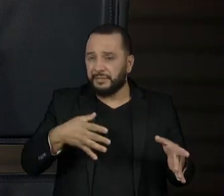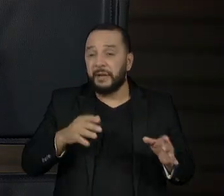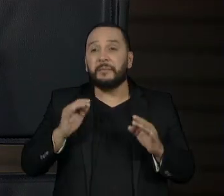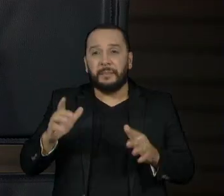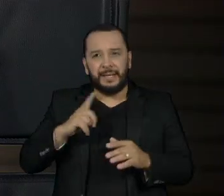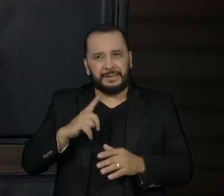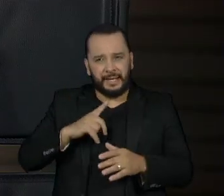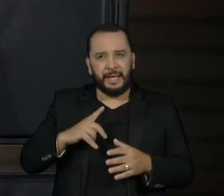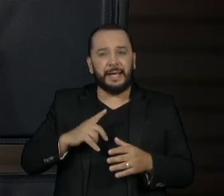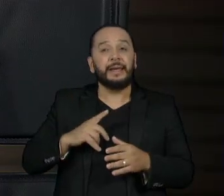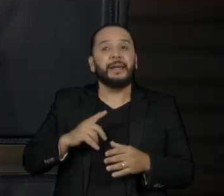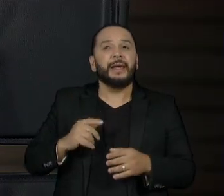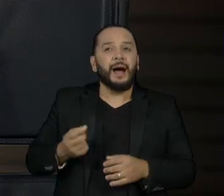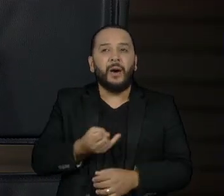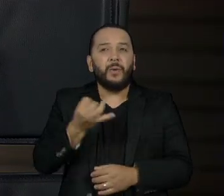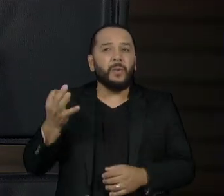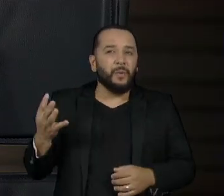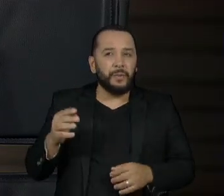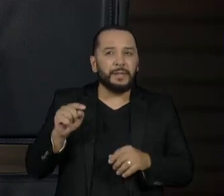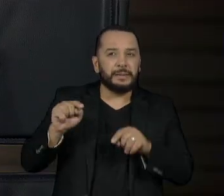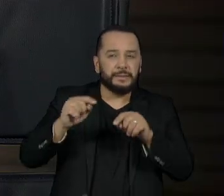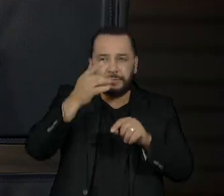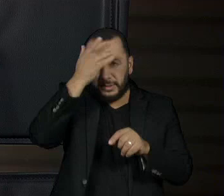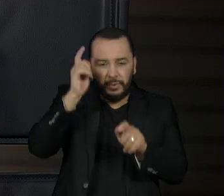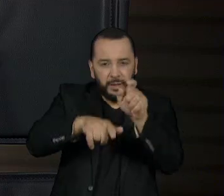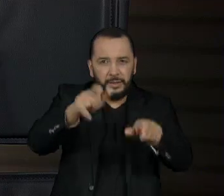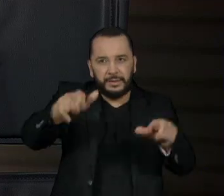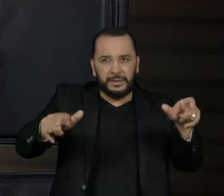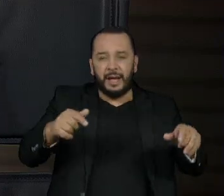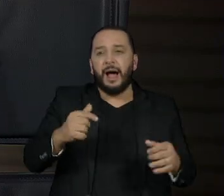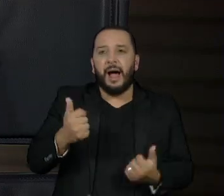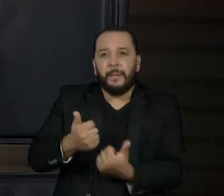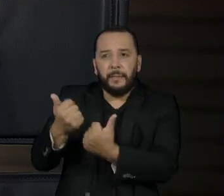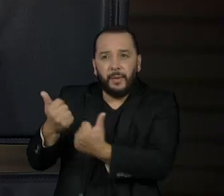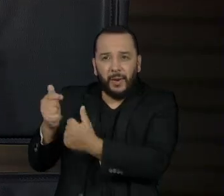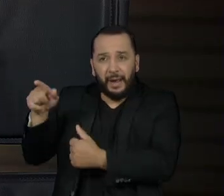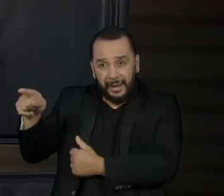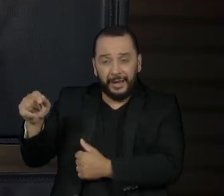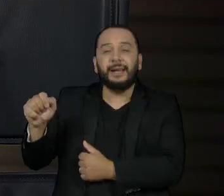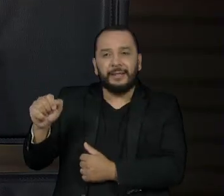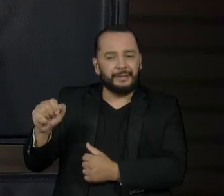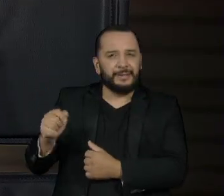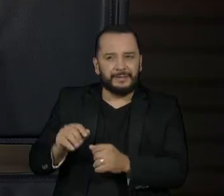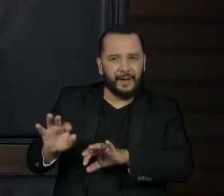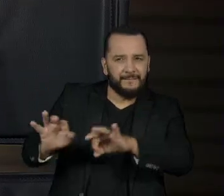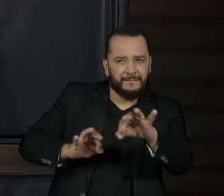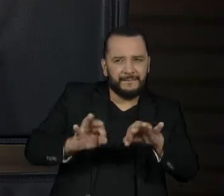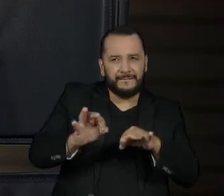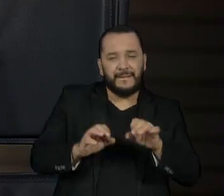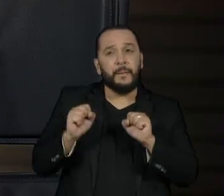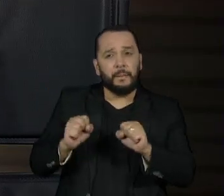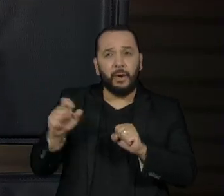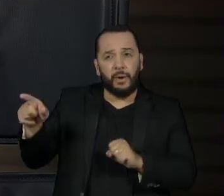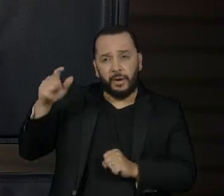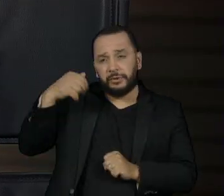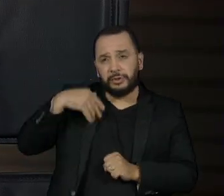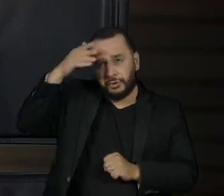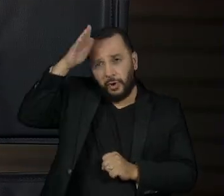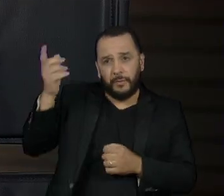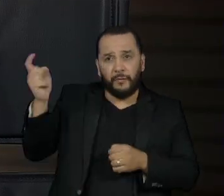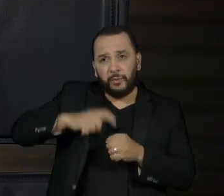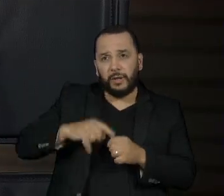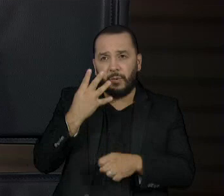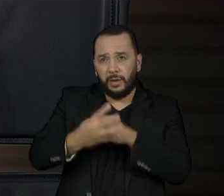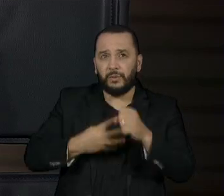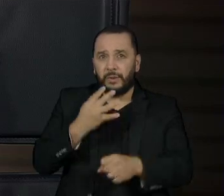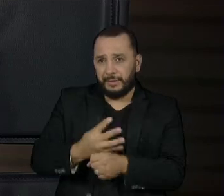sua base fica, a sua base permanece, o que lhe garante até uma eventual possibilidade de retorno daqui a 4 anos, né? Até porque o Biden vai